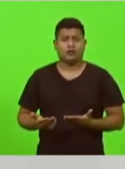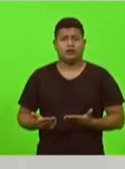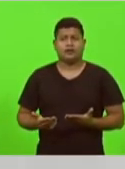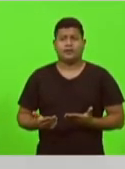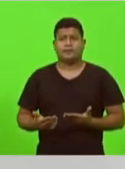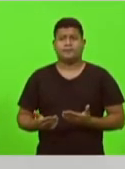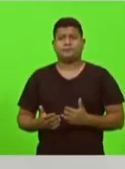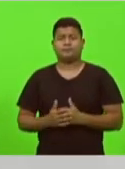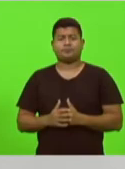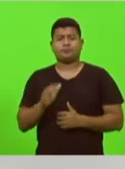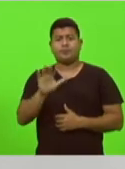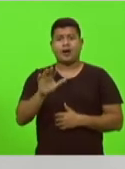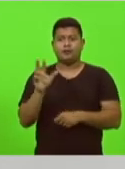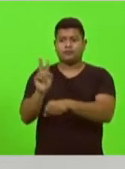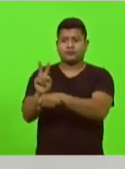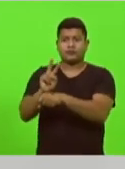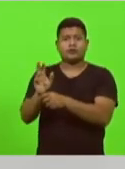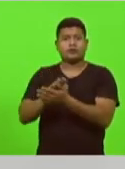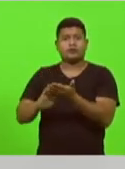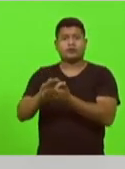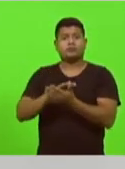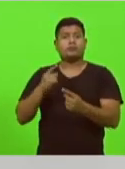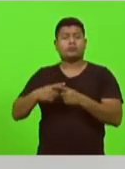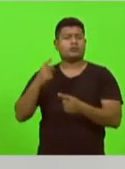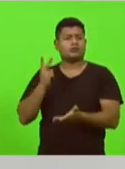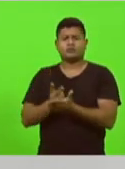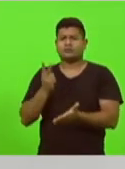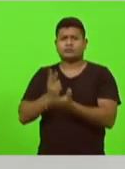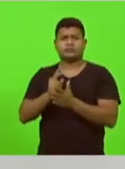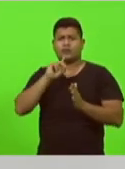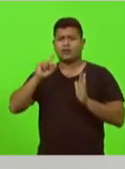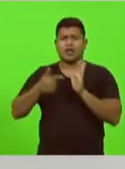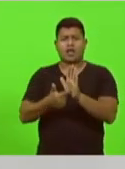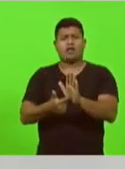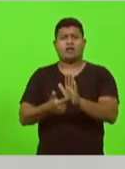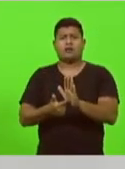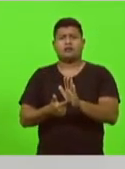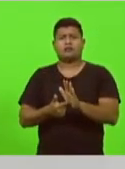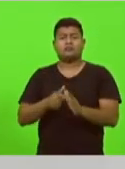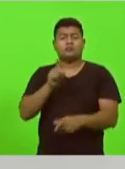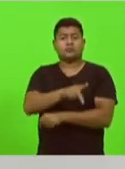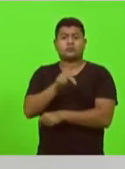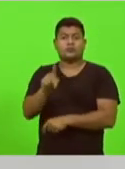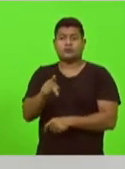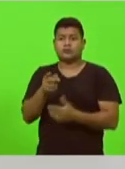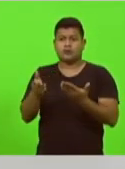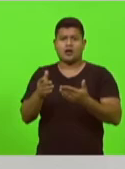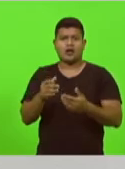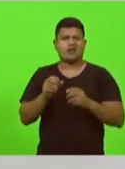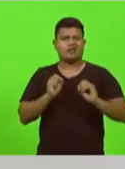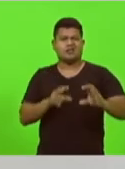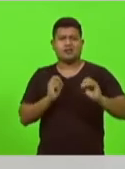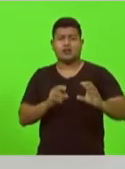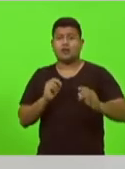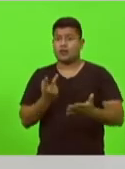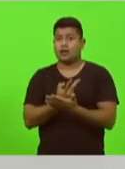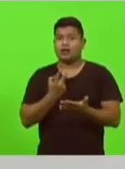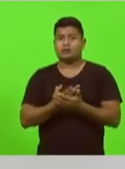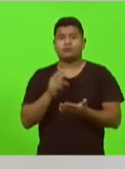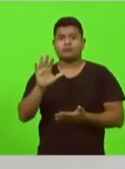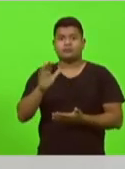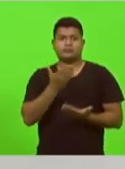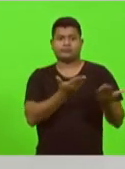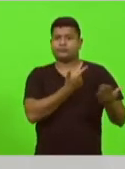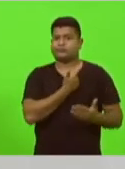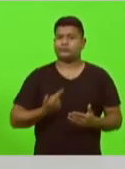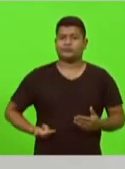fiscalizar. Porque eu vivo denunciando aqui professores que fazem esse tipo de coisa dentro da sala de aula e ele nada faz.